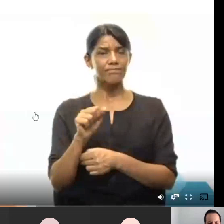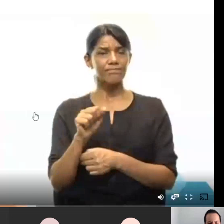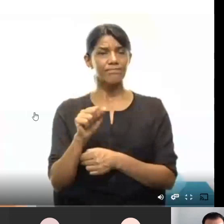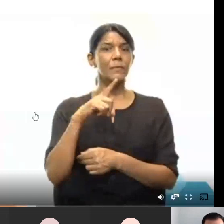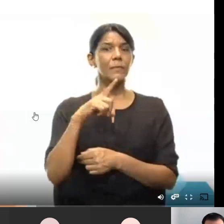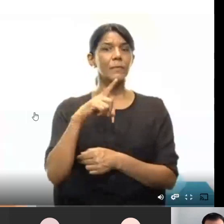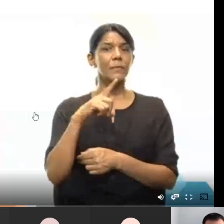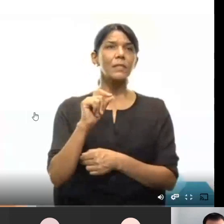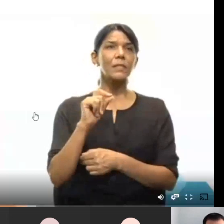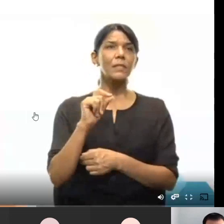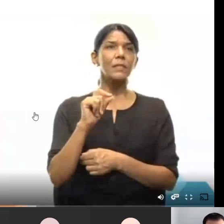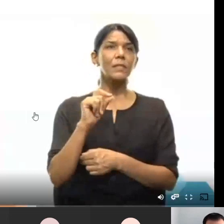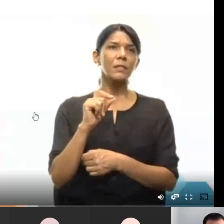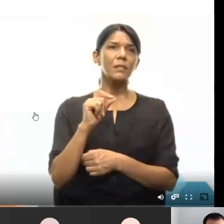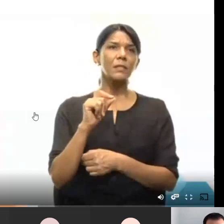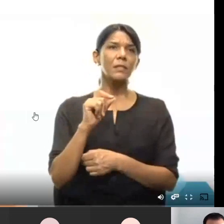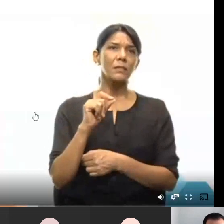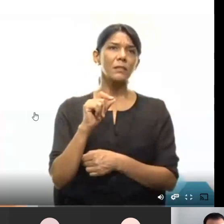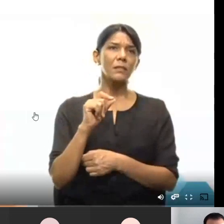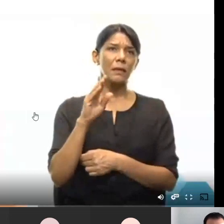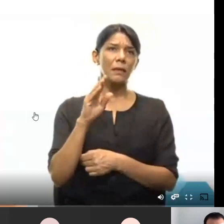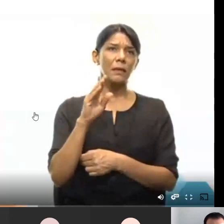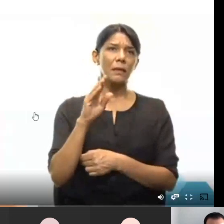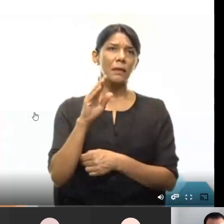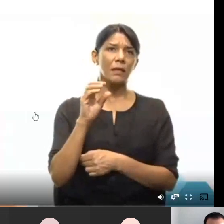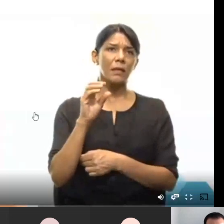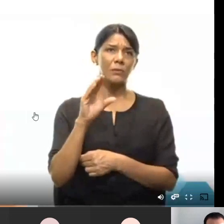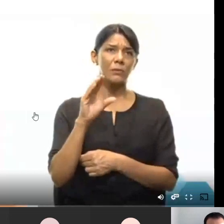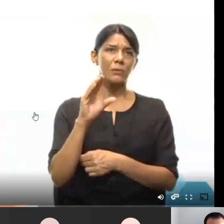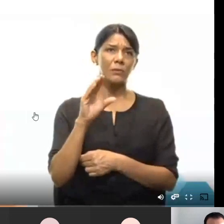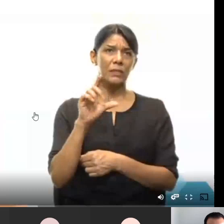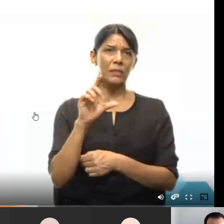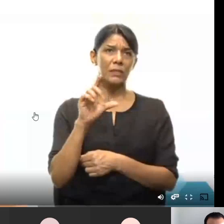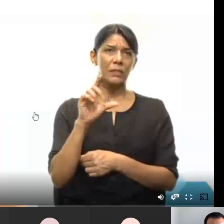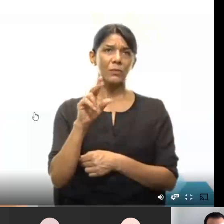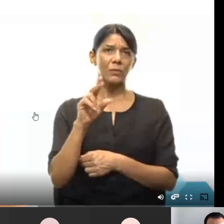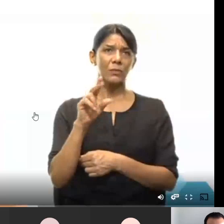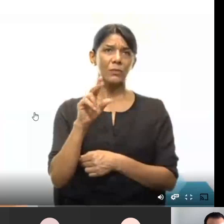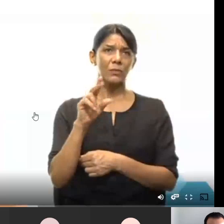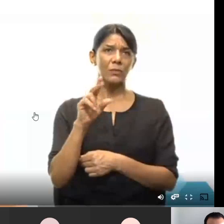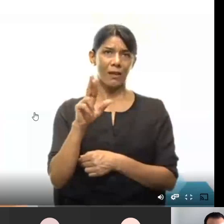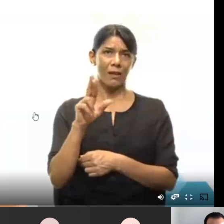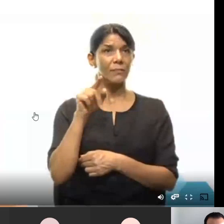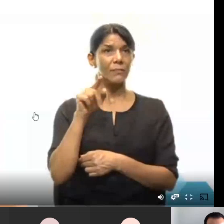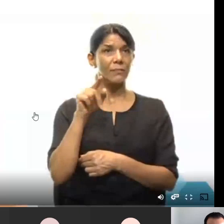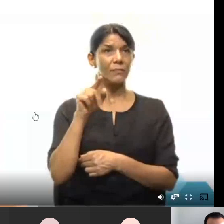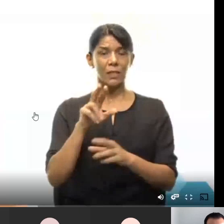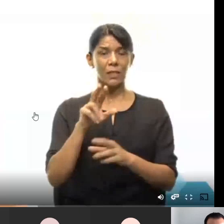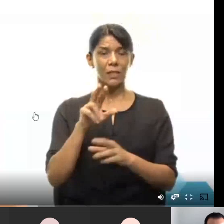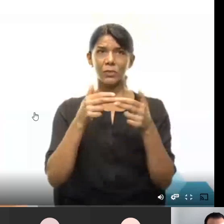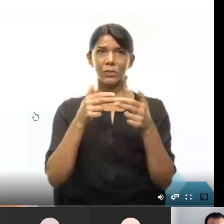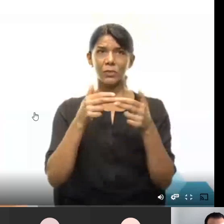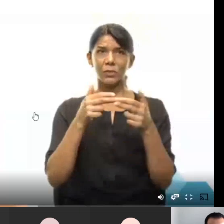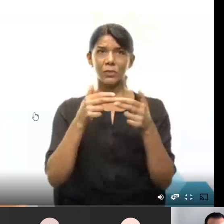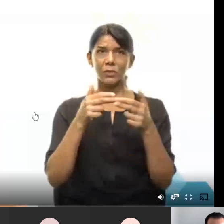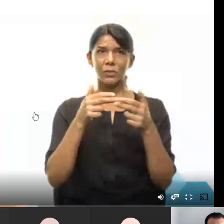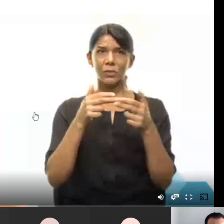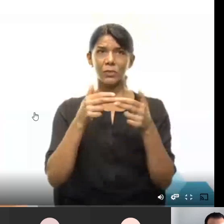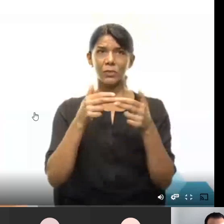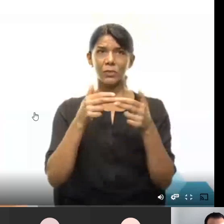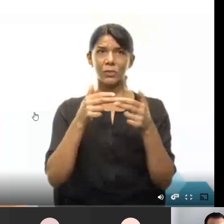Então, um carcinoma basocelular. Basocelular, que é relacionado às células basais